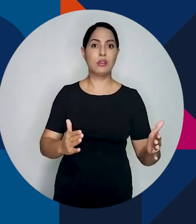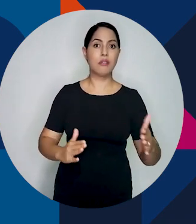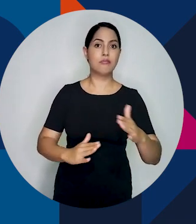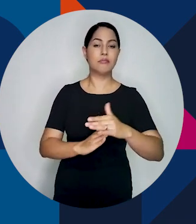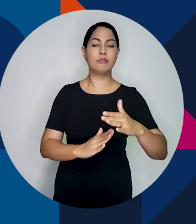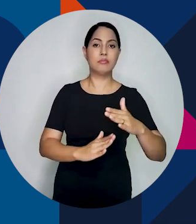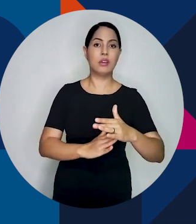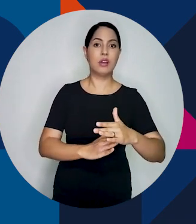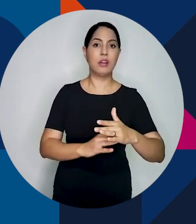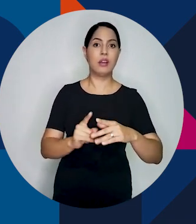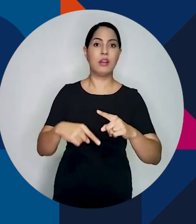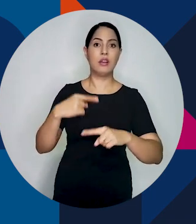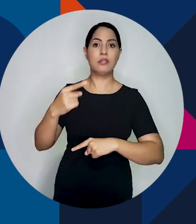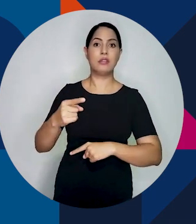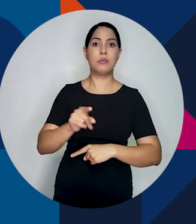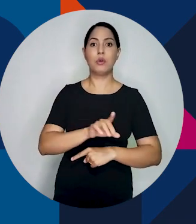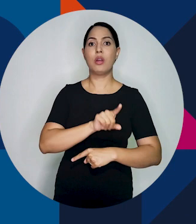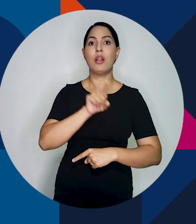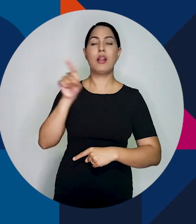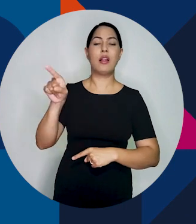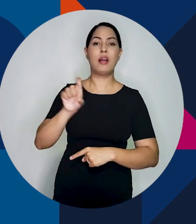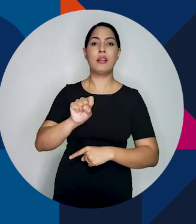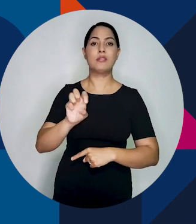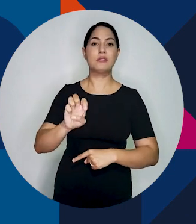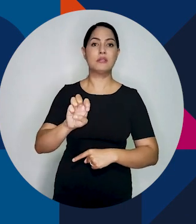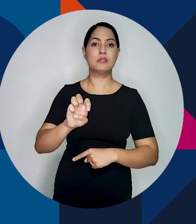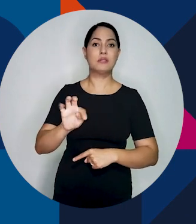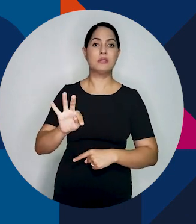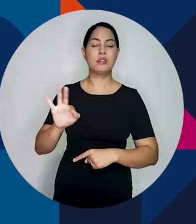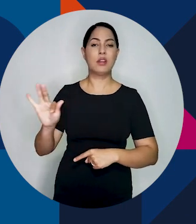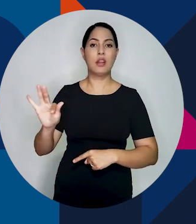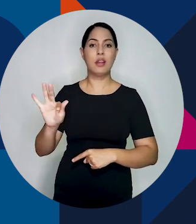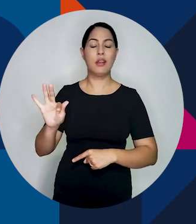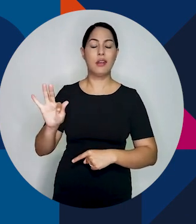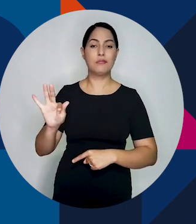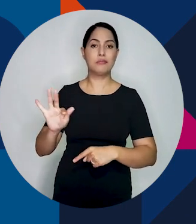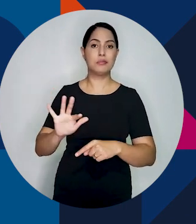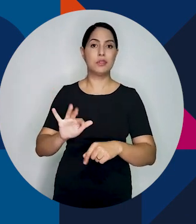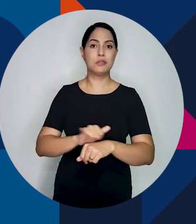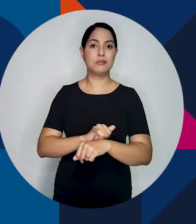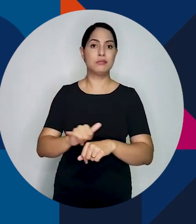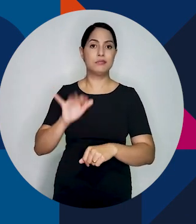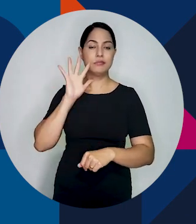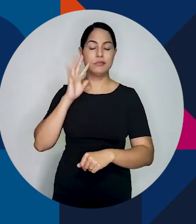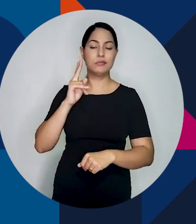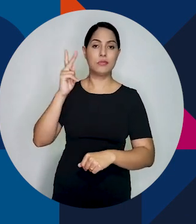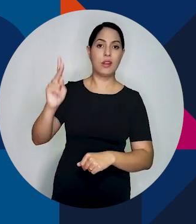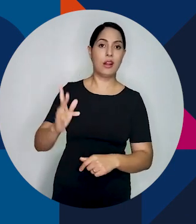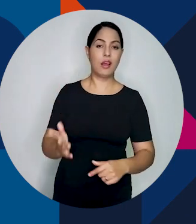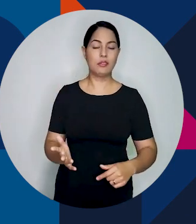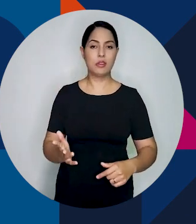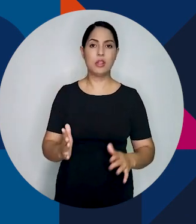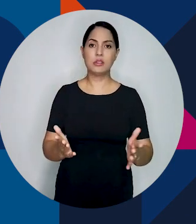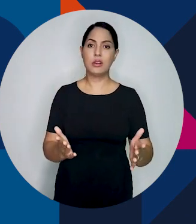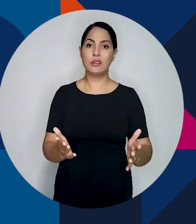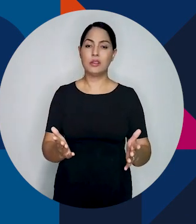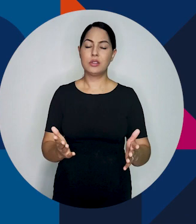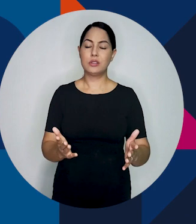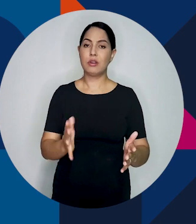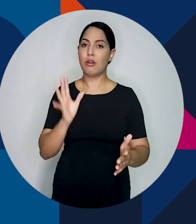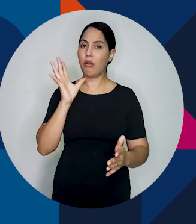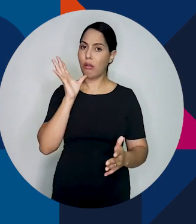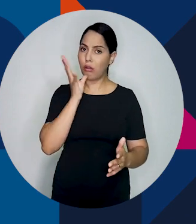a esse ponto e, a partir daí, não podia fazer mais nada. Isso, obviamente, gerou uma demora maior na análise dessas audiências de custódia,